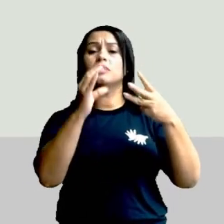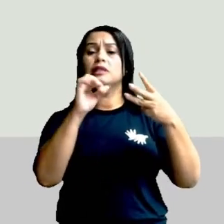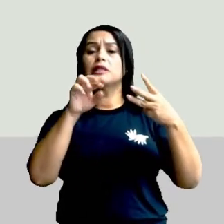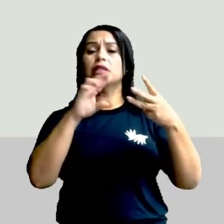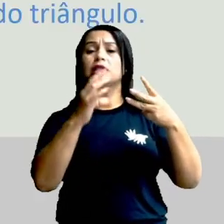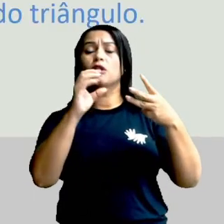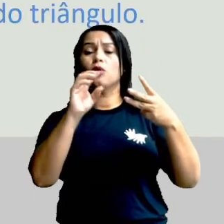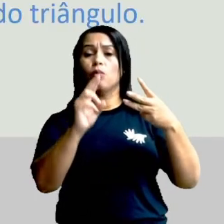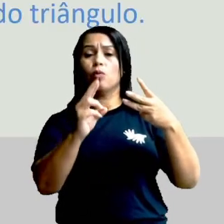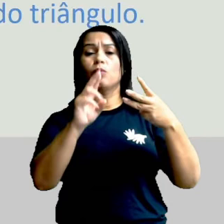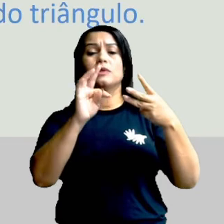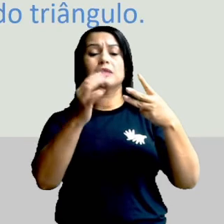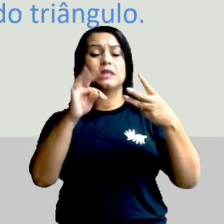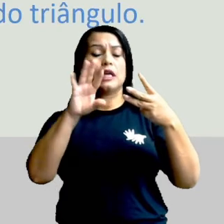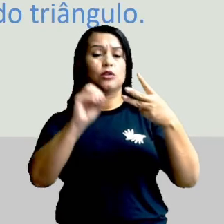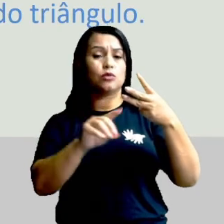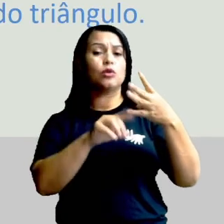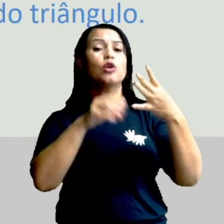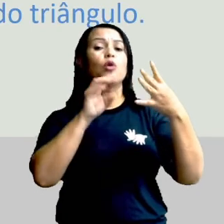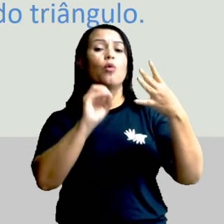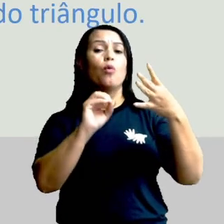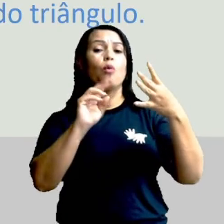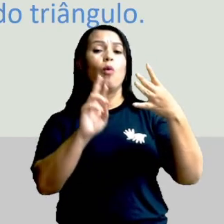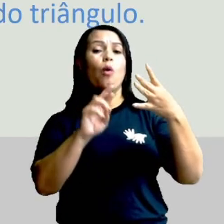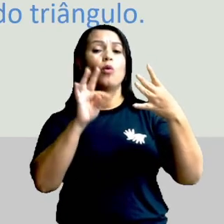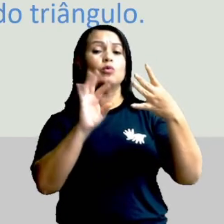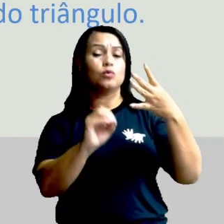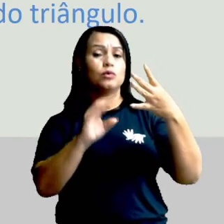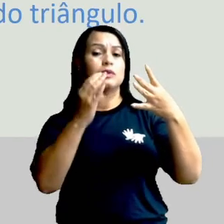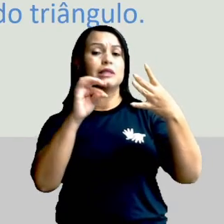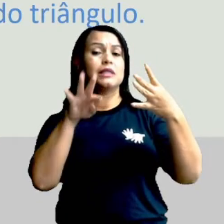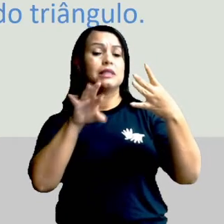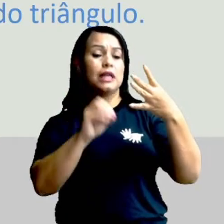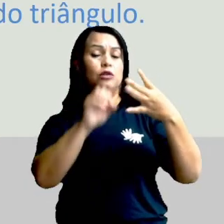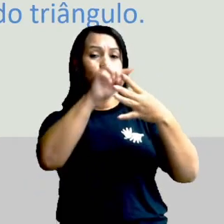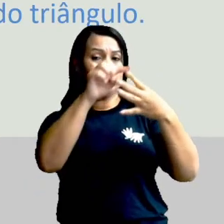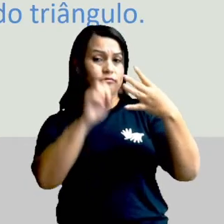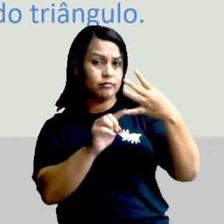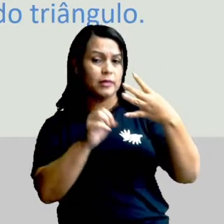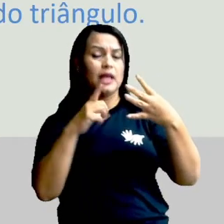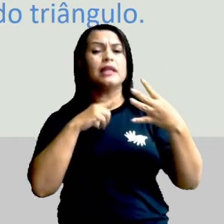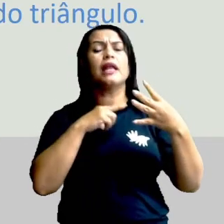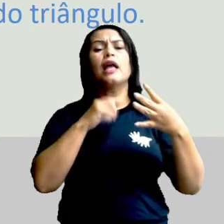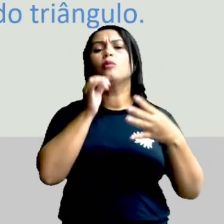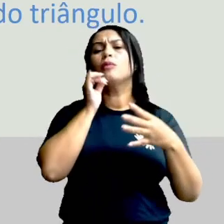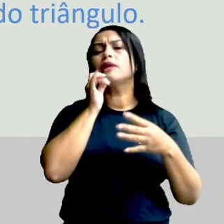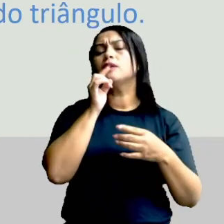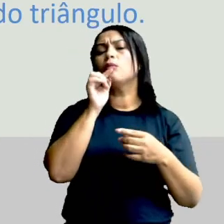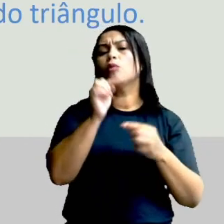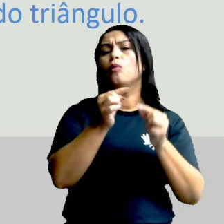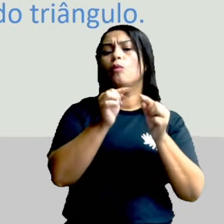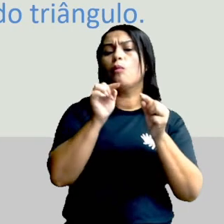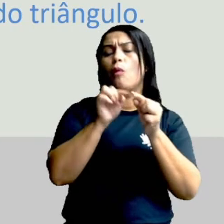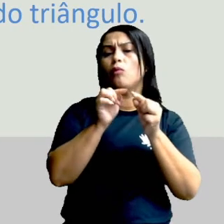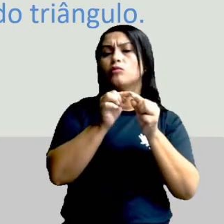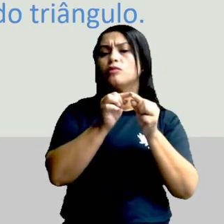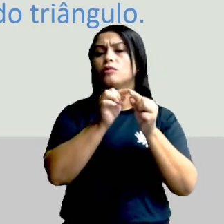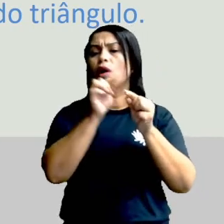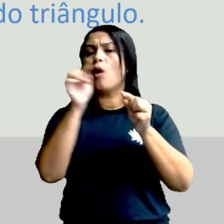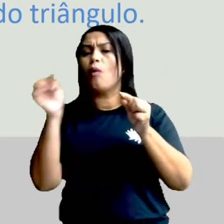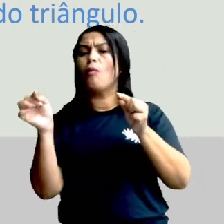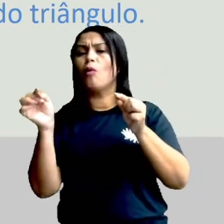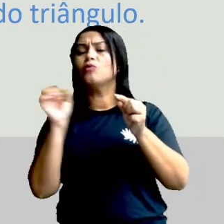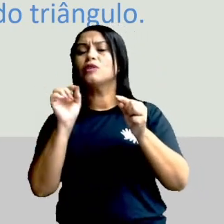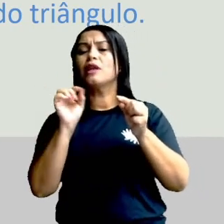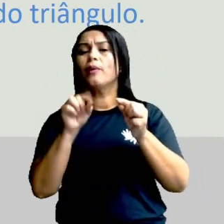ortocentro tá o segmento que une um vértice ao ponto médio do lado oposto de um triângulo